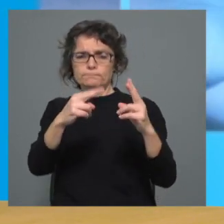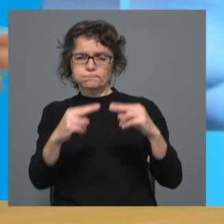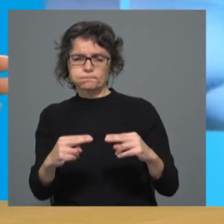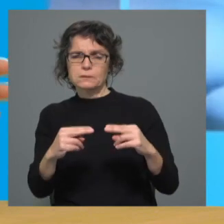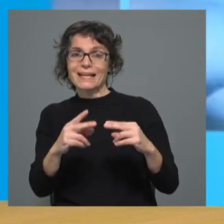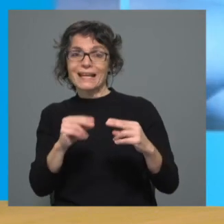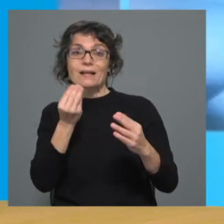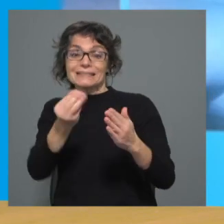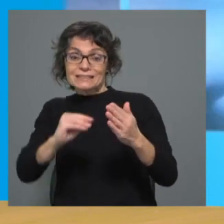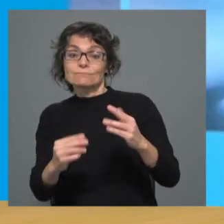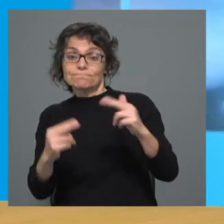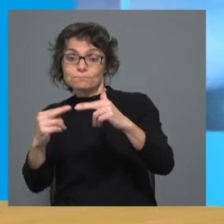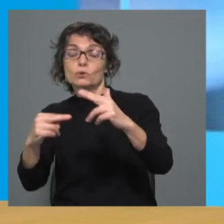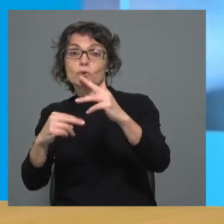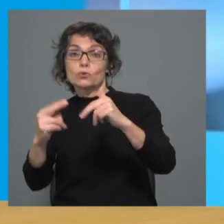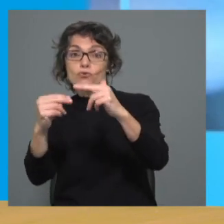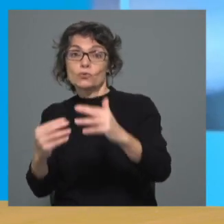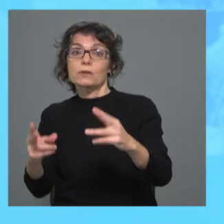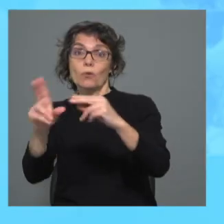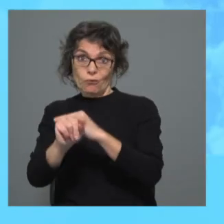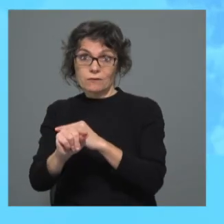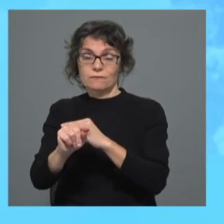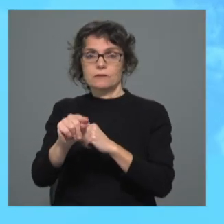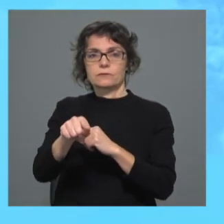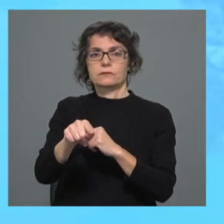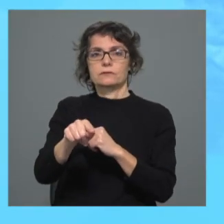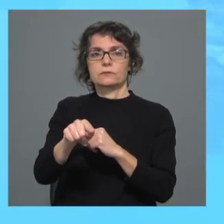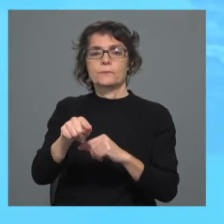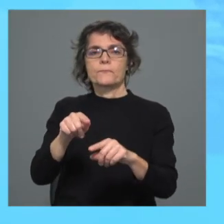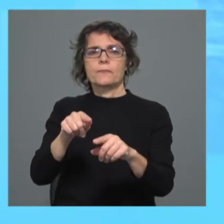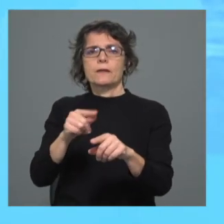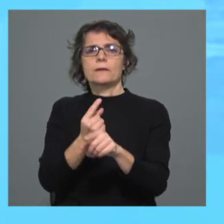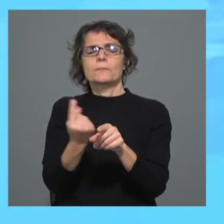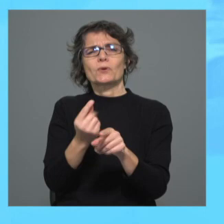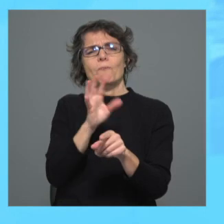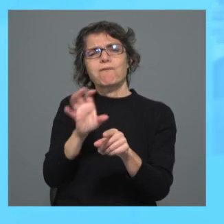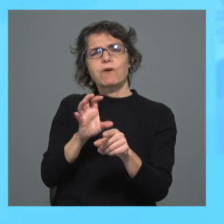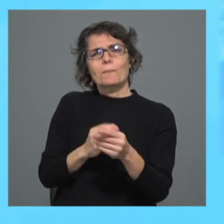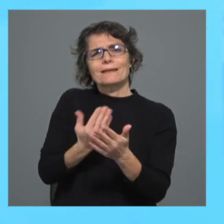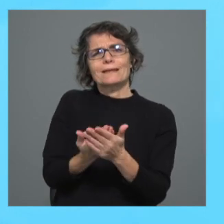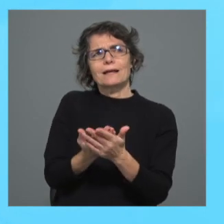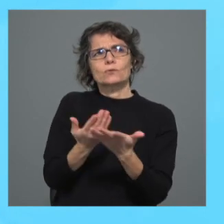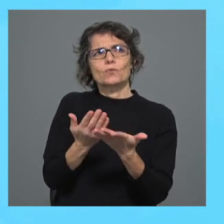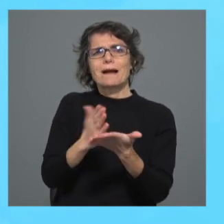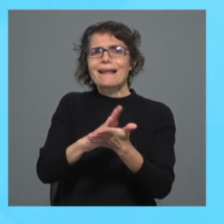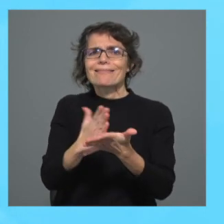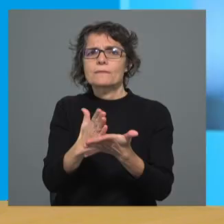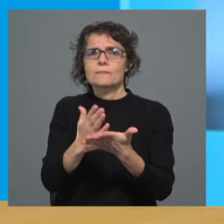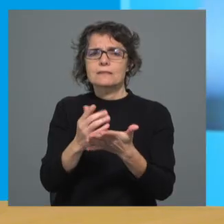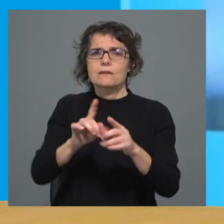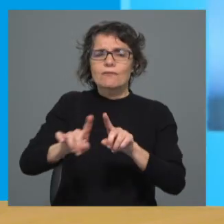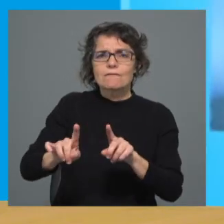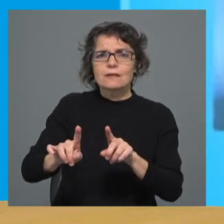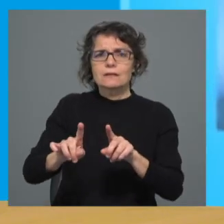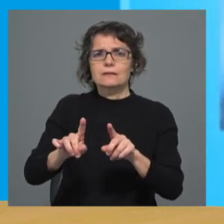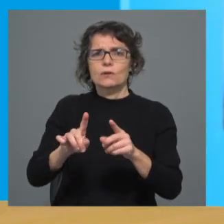no seu devido lugar. Para as considerar todas ou para propor uma interpretação e uma forma de abordagem? Não tem propriamente. O texto é muito